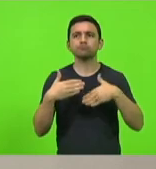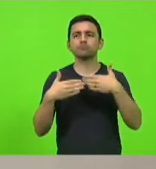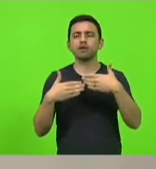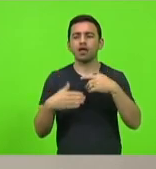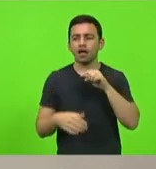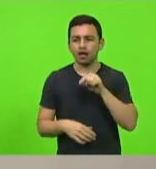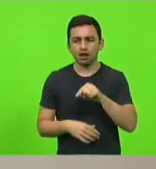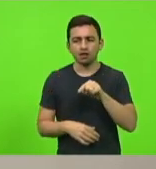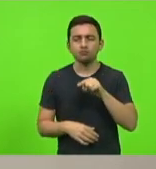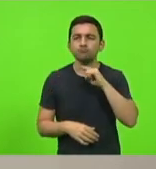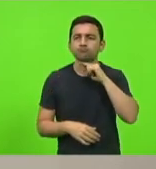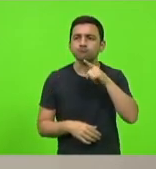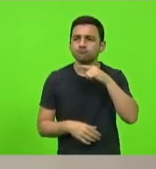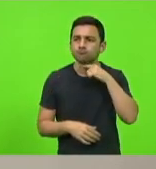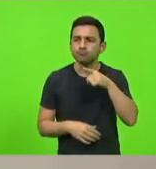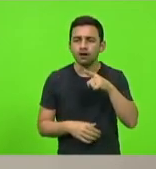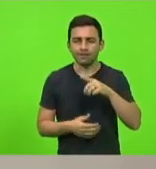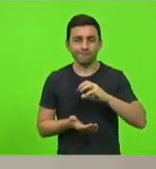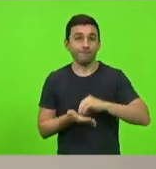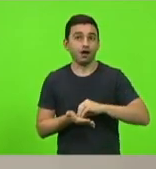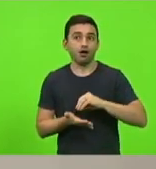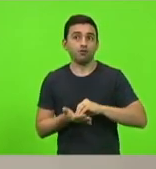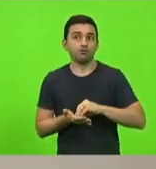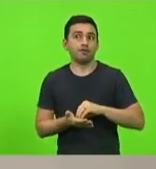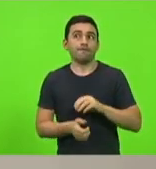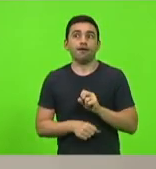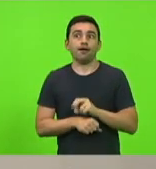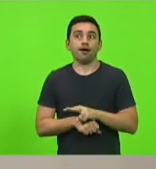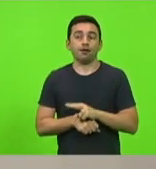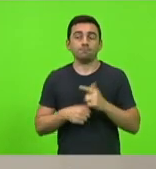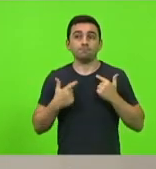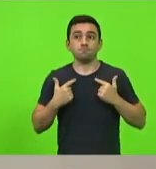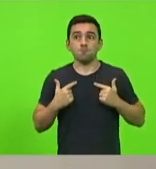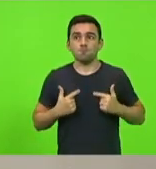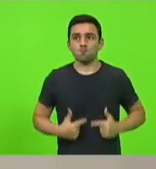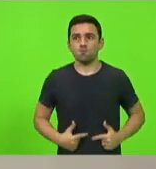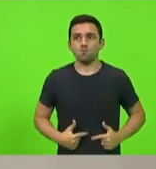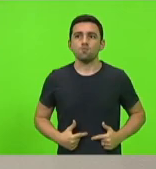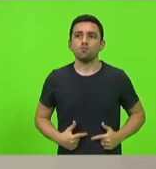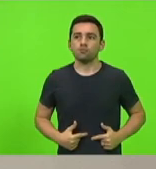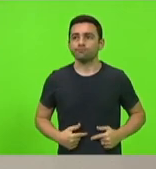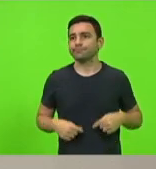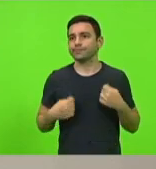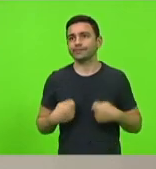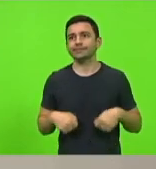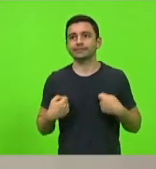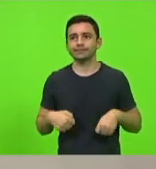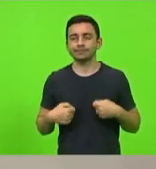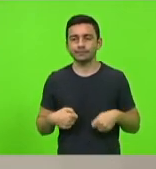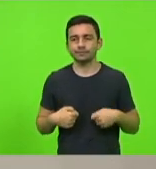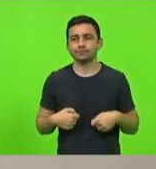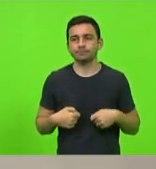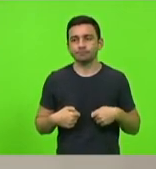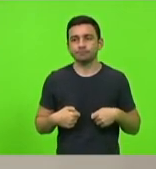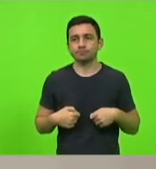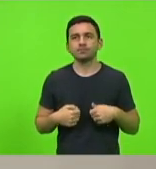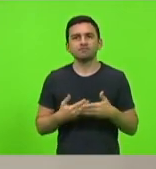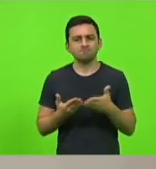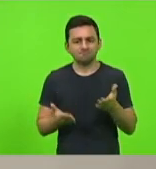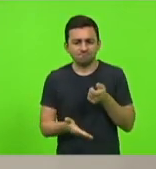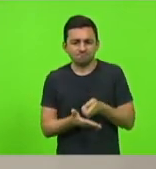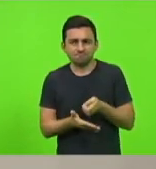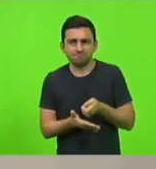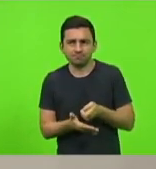por conta da falta de vagas, e essa isonomia se faz necessária. É, de certa forma, imperiosa que